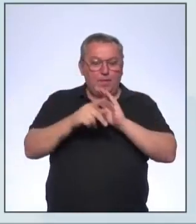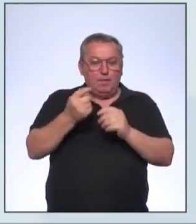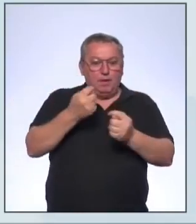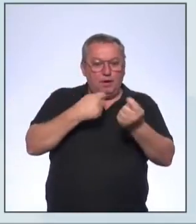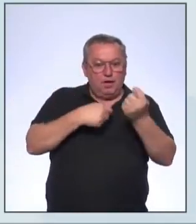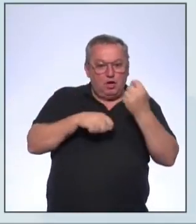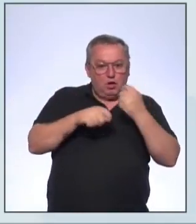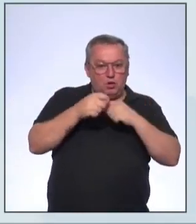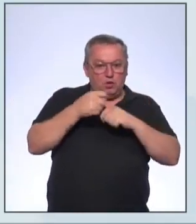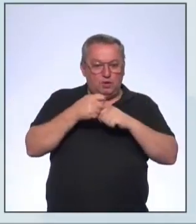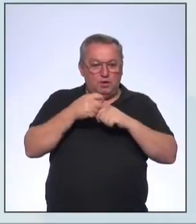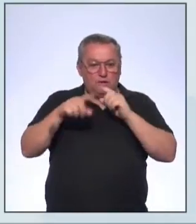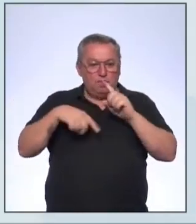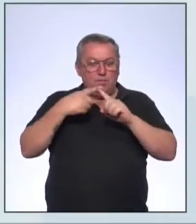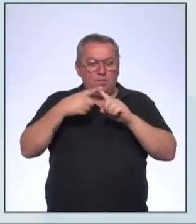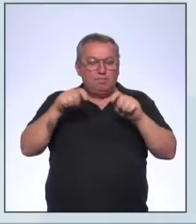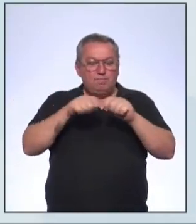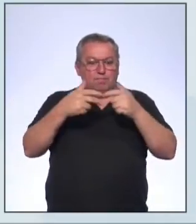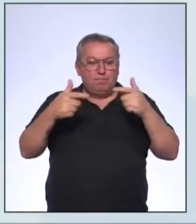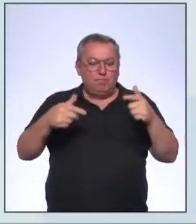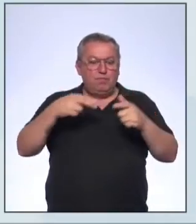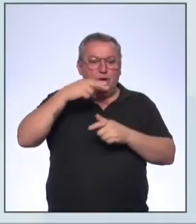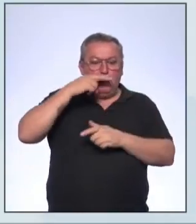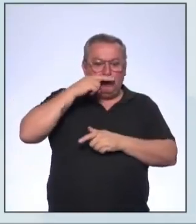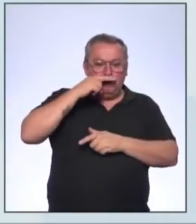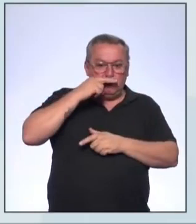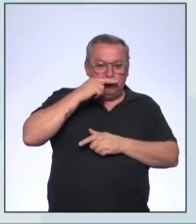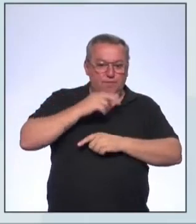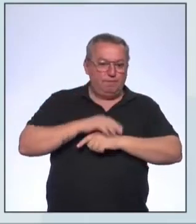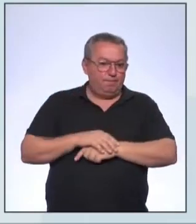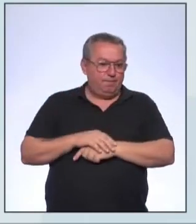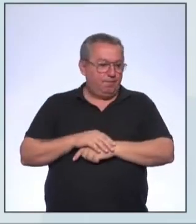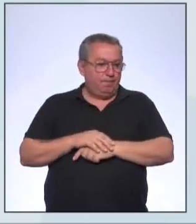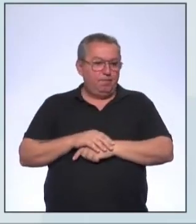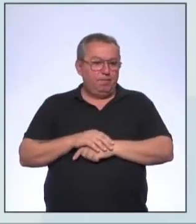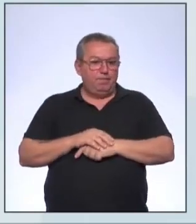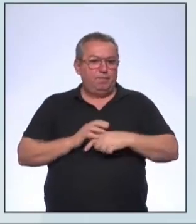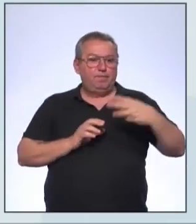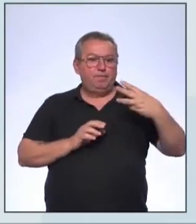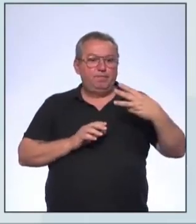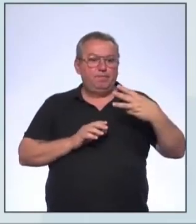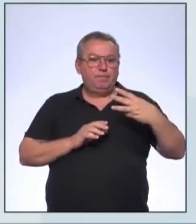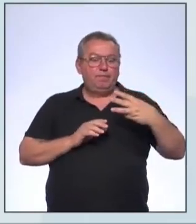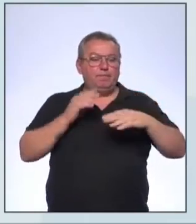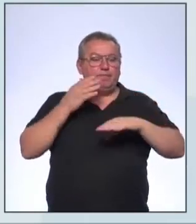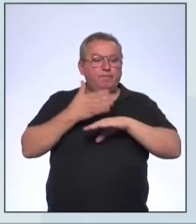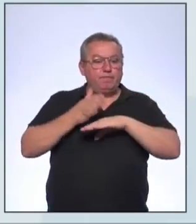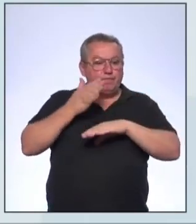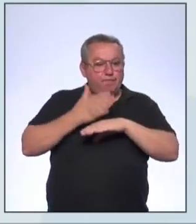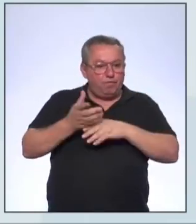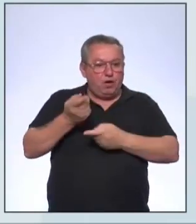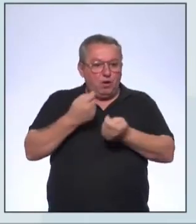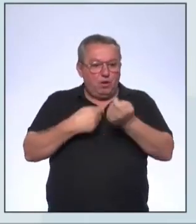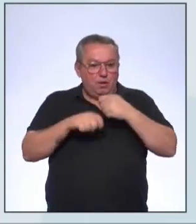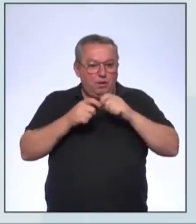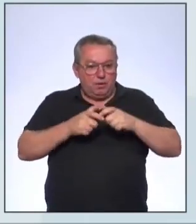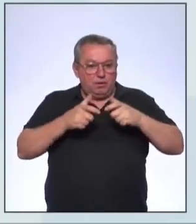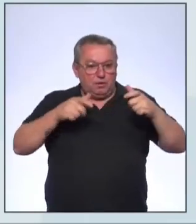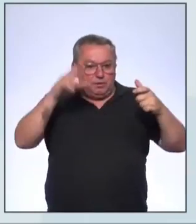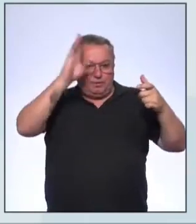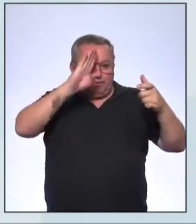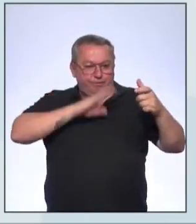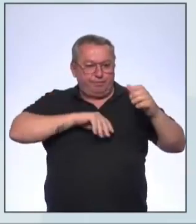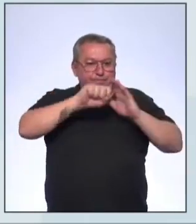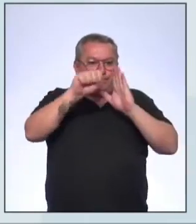economia, né, mais produtora, que foi a cana-de-açúcar. E a 3, aí, qual a atividade econômica expandiu o território brasileiro